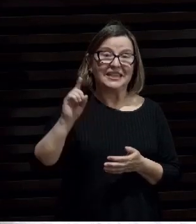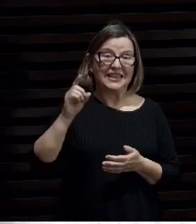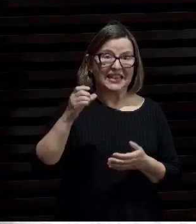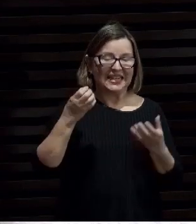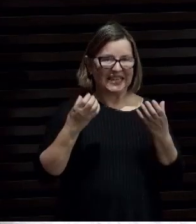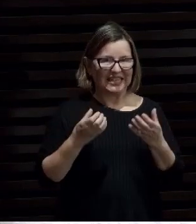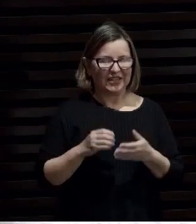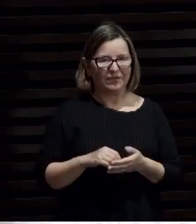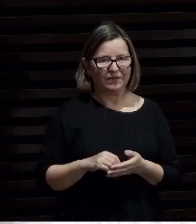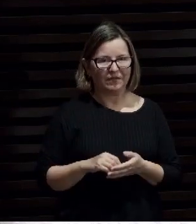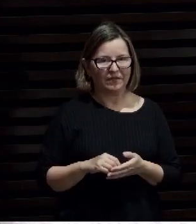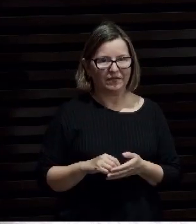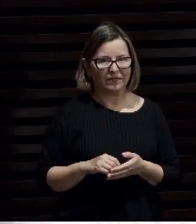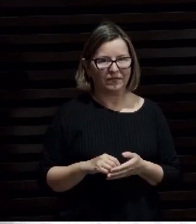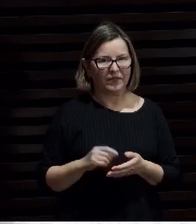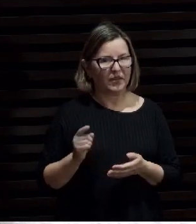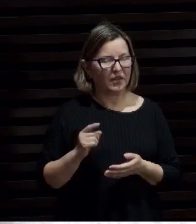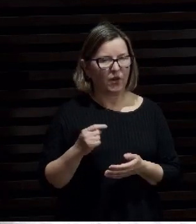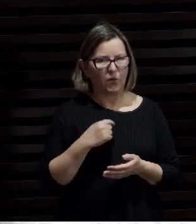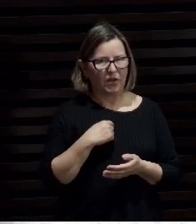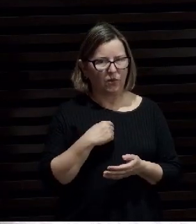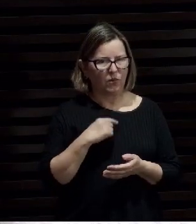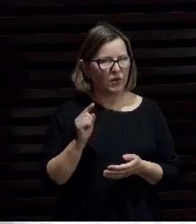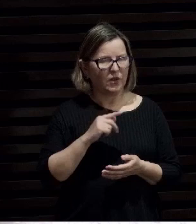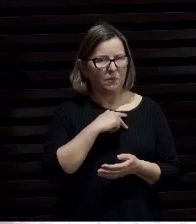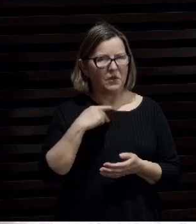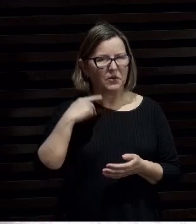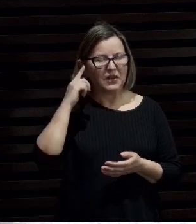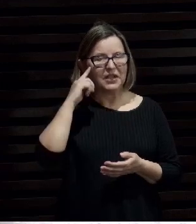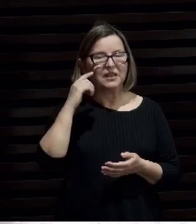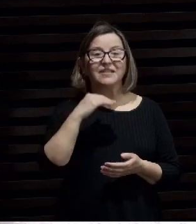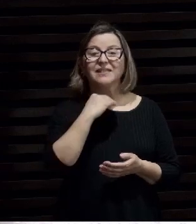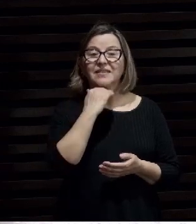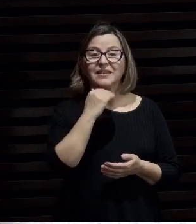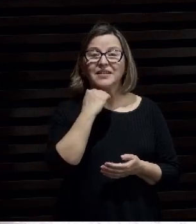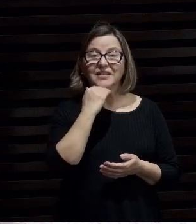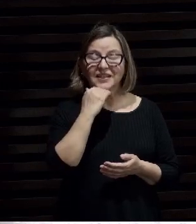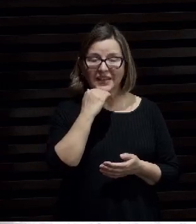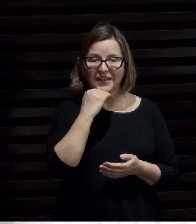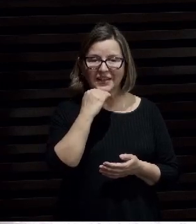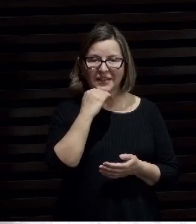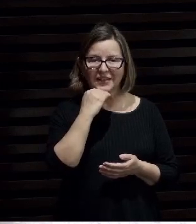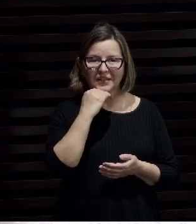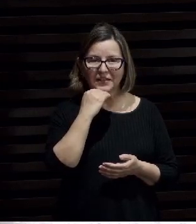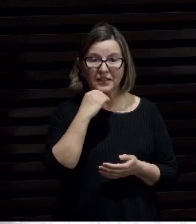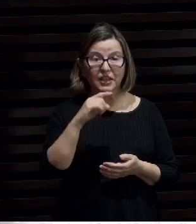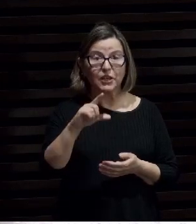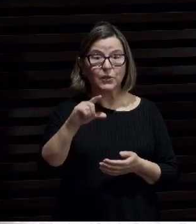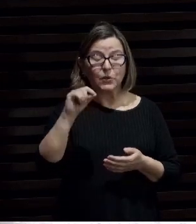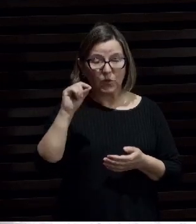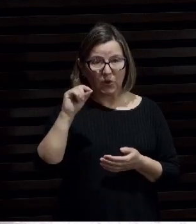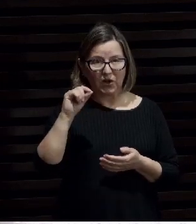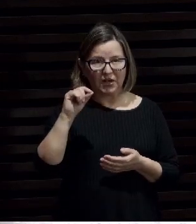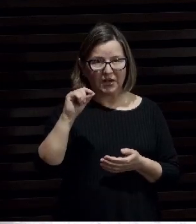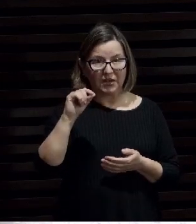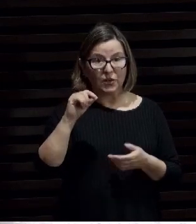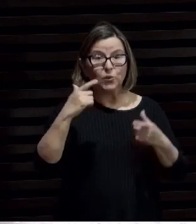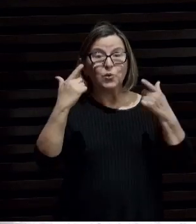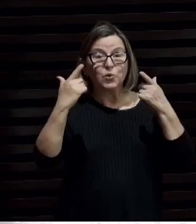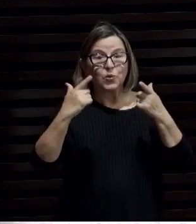Não sou eu, não é o pastor Glênio e ninguém que determina aonde o Espírito vai